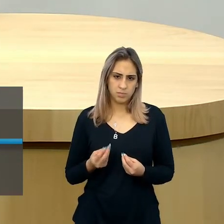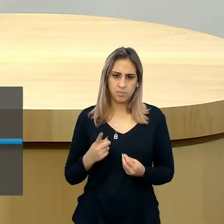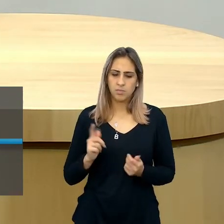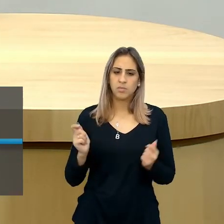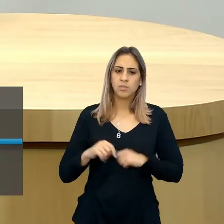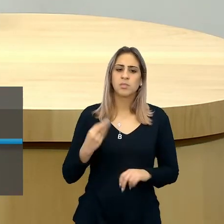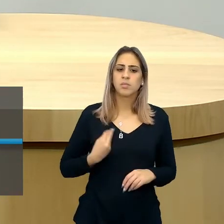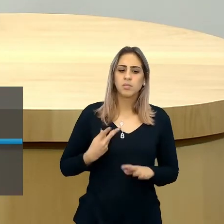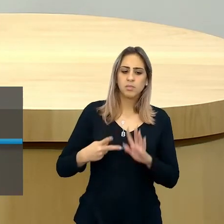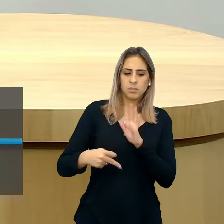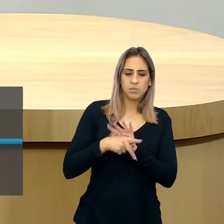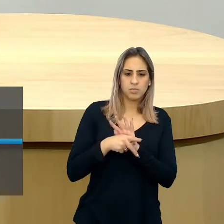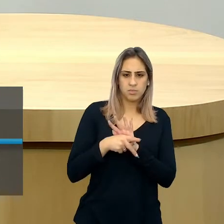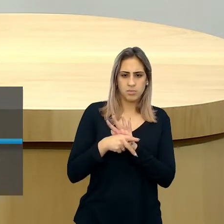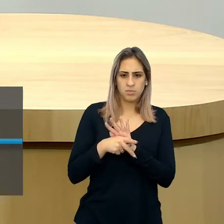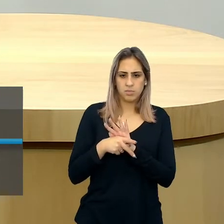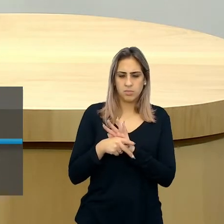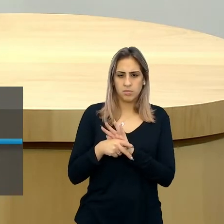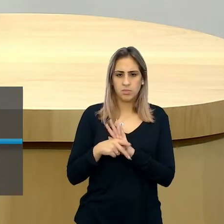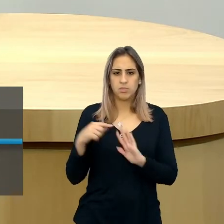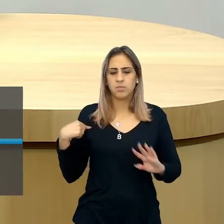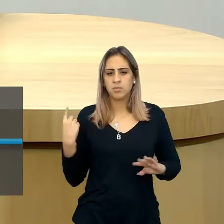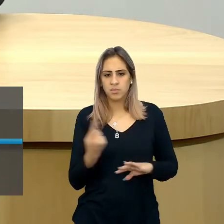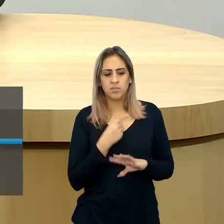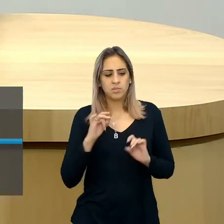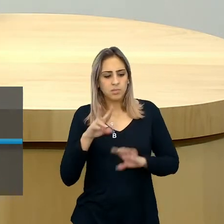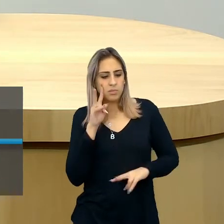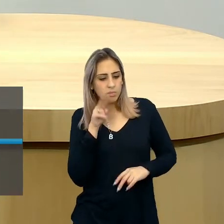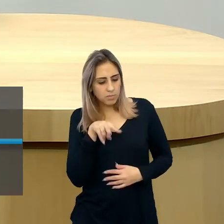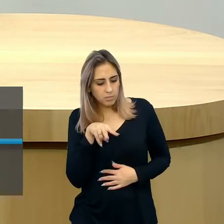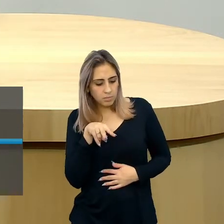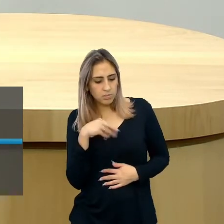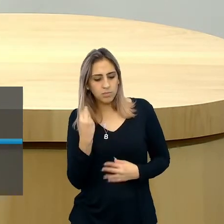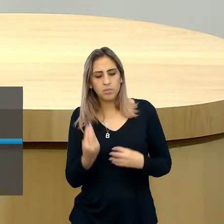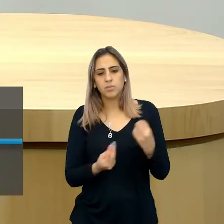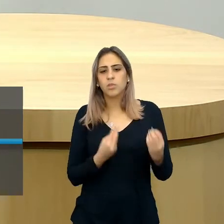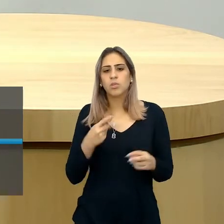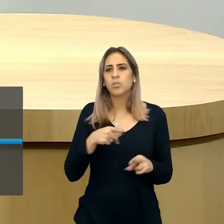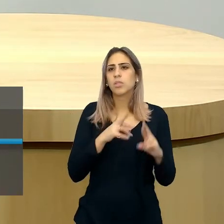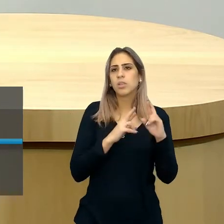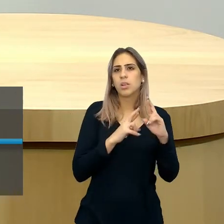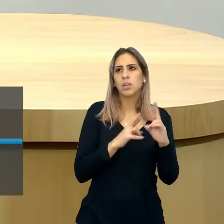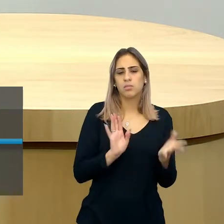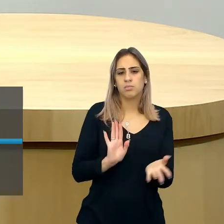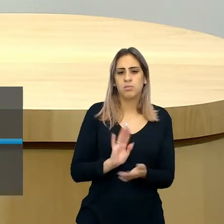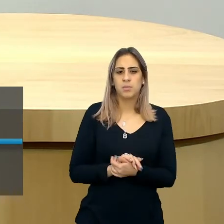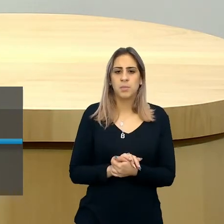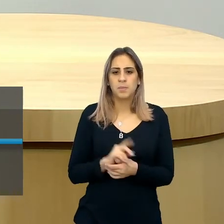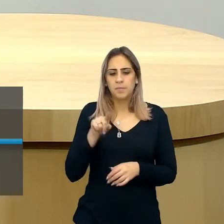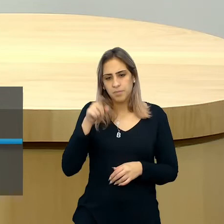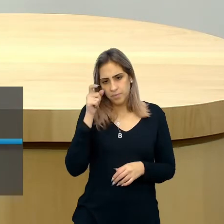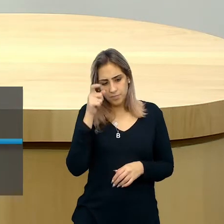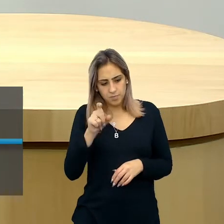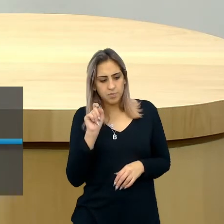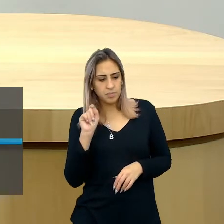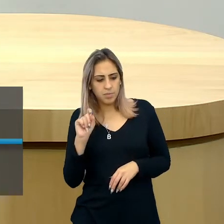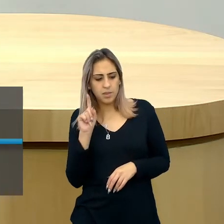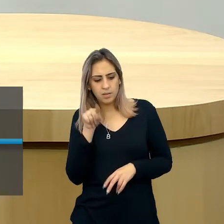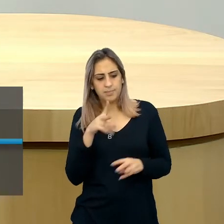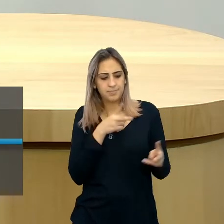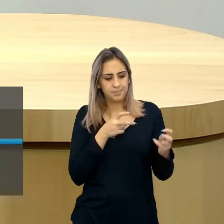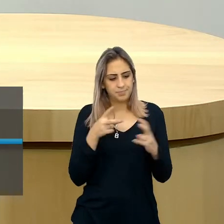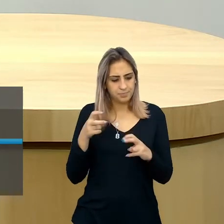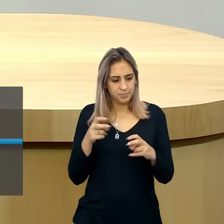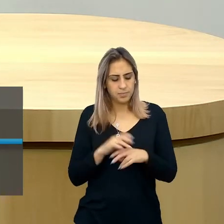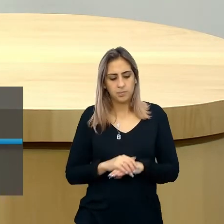possui vida própria, né? E que a gente só fica olhando como espectadores. O interessante é perceber